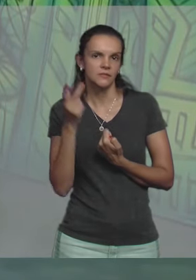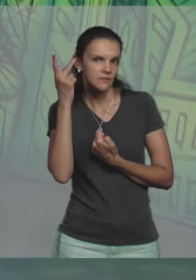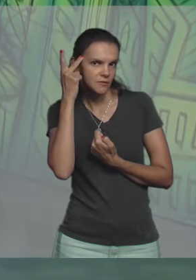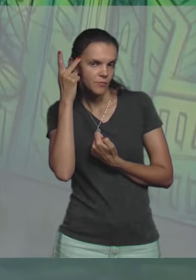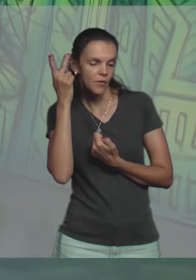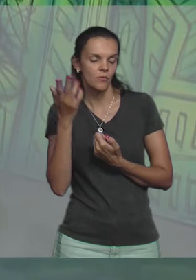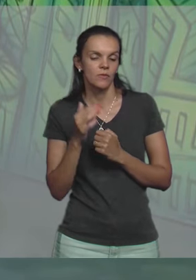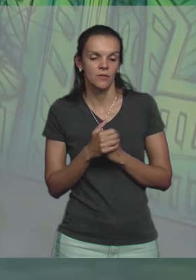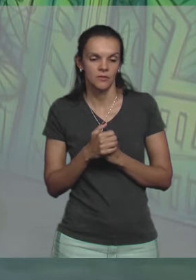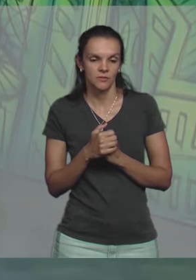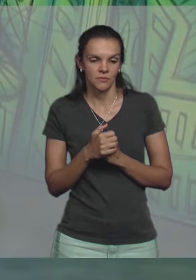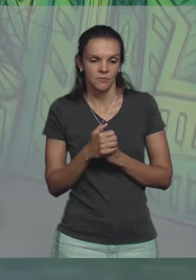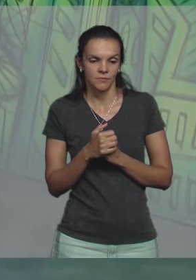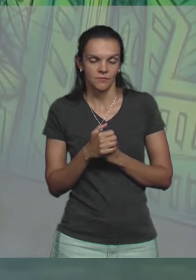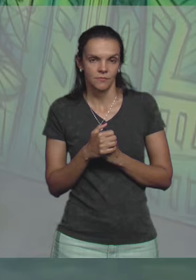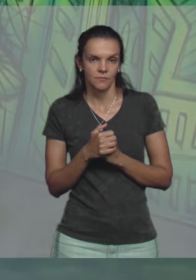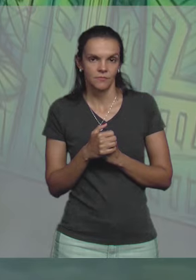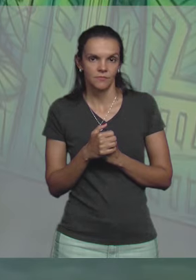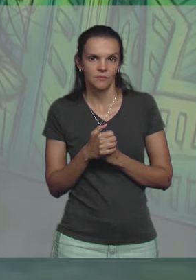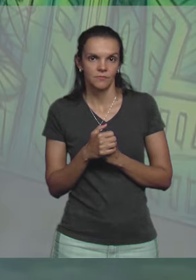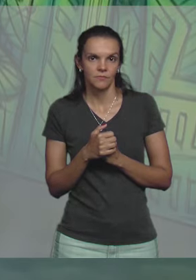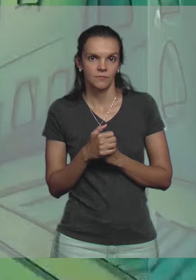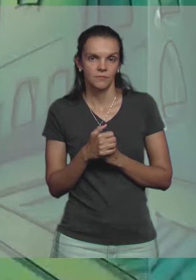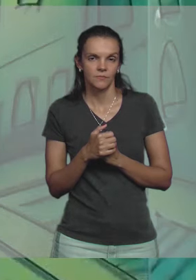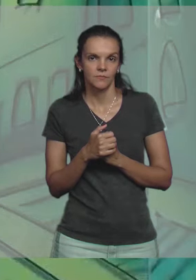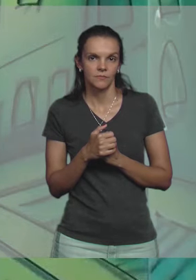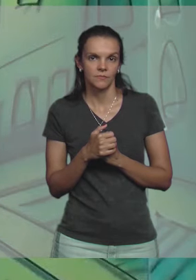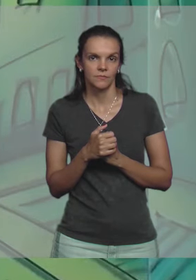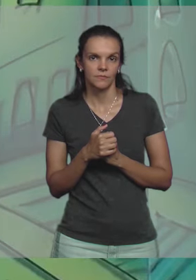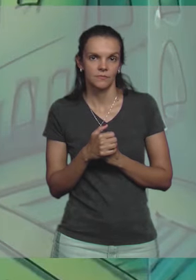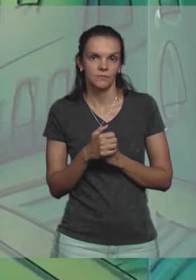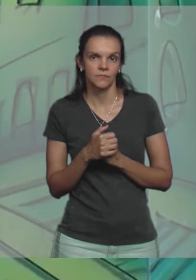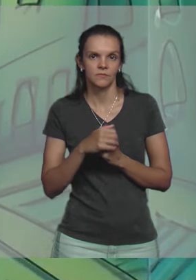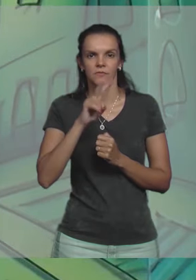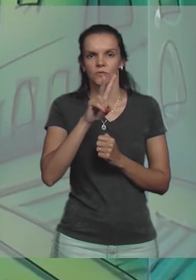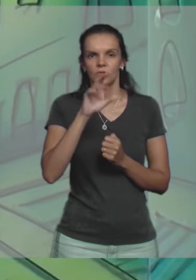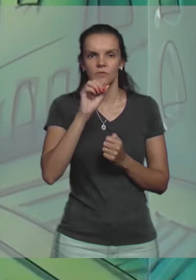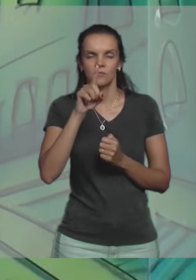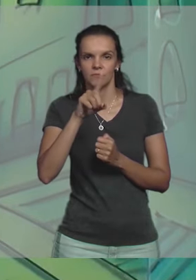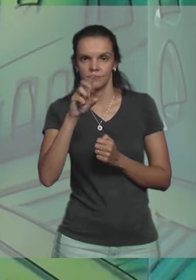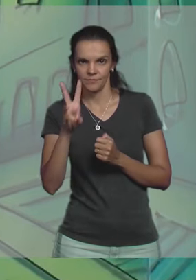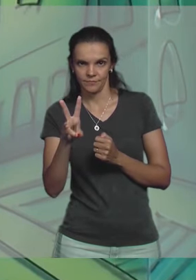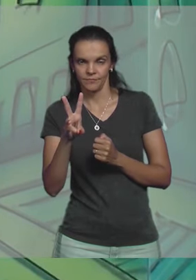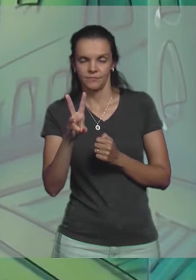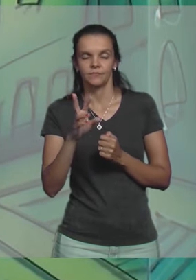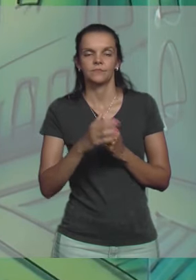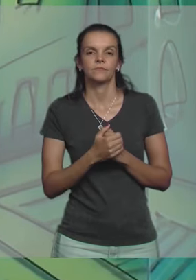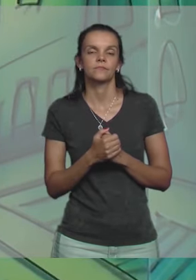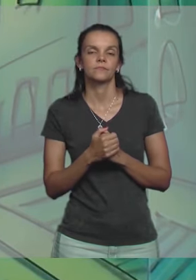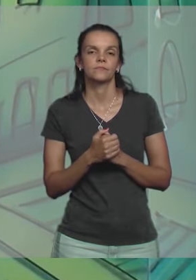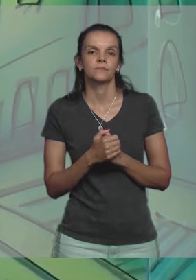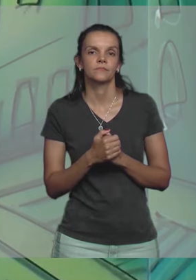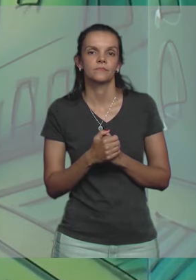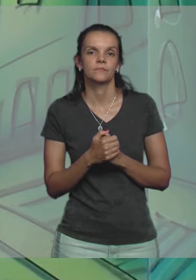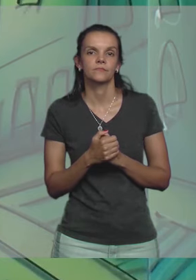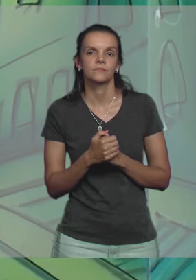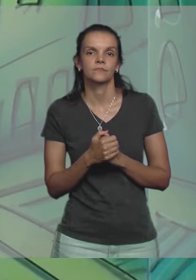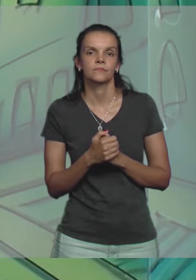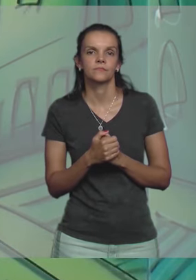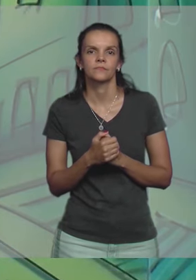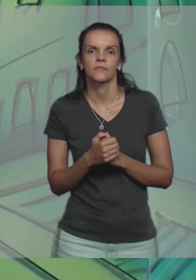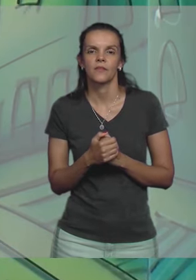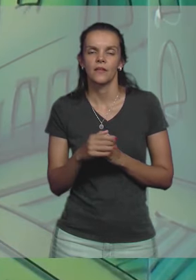né, pegando, foi em São Paulo que nasceu as jornadas de 2013, em cima, né, da questão da